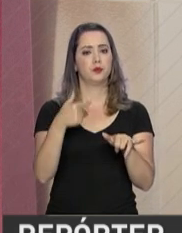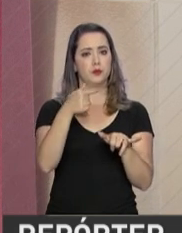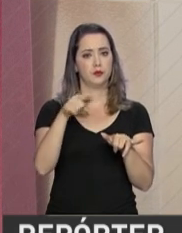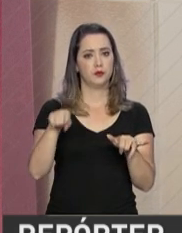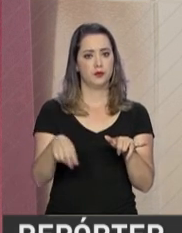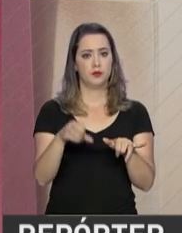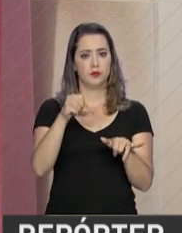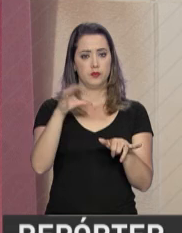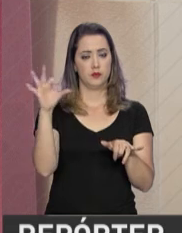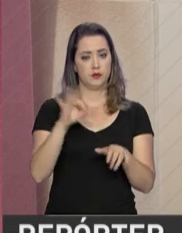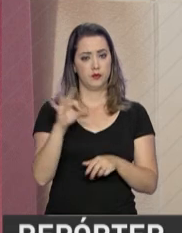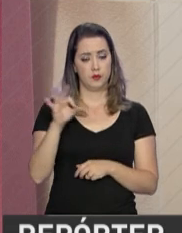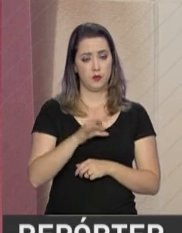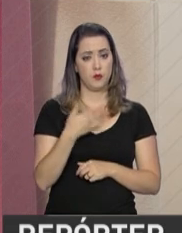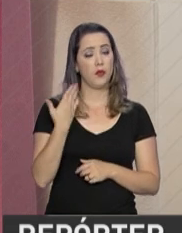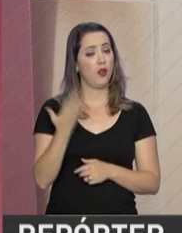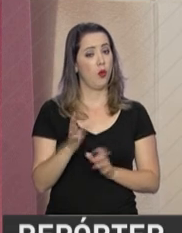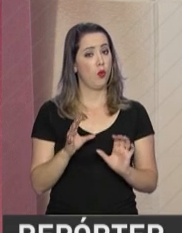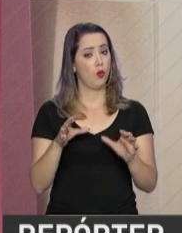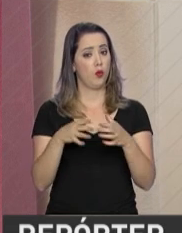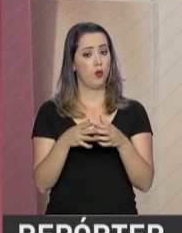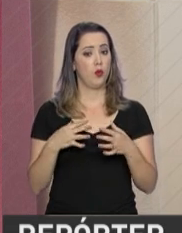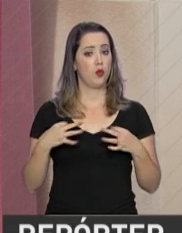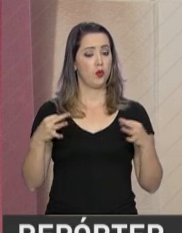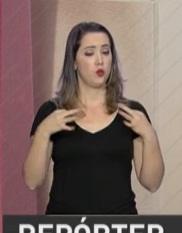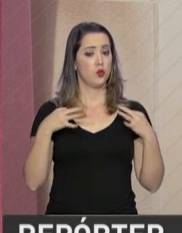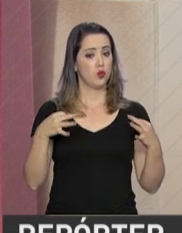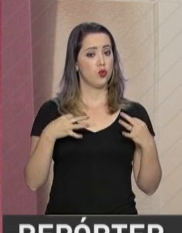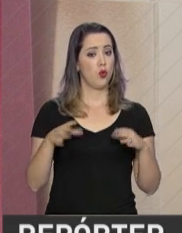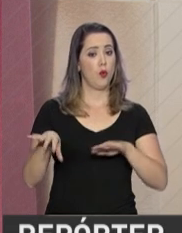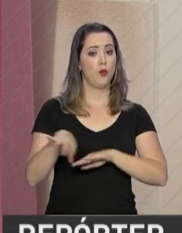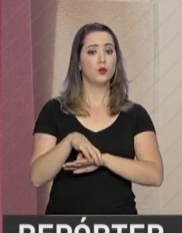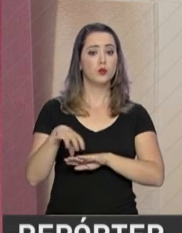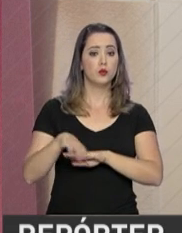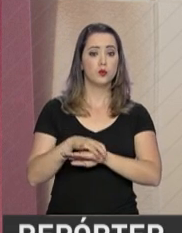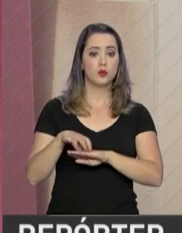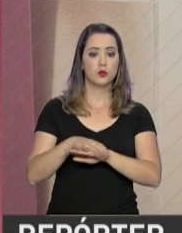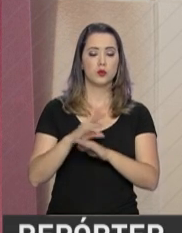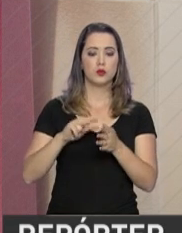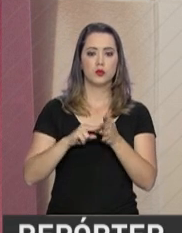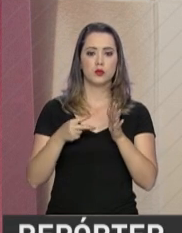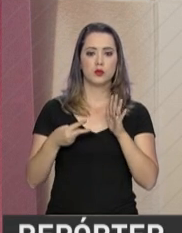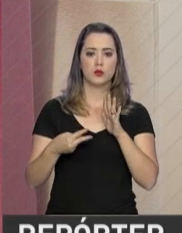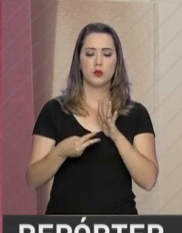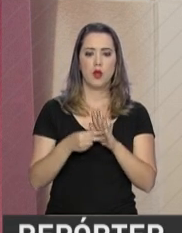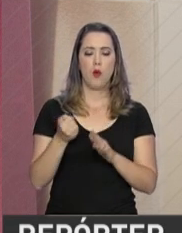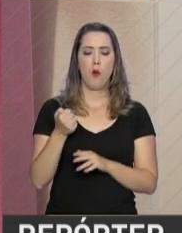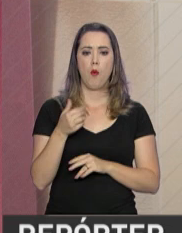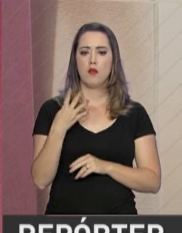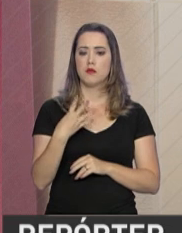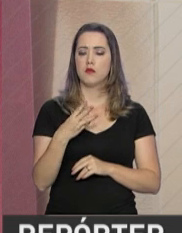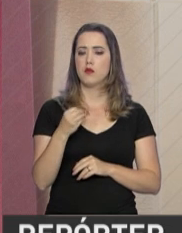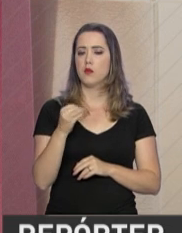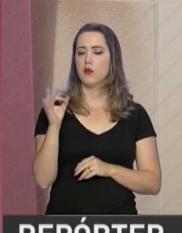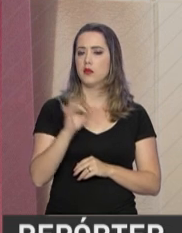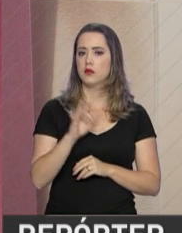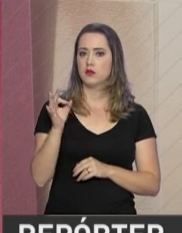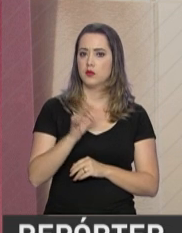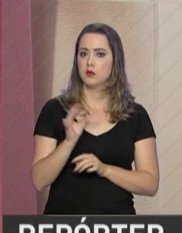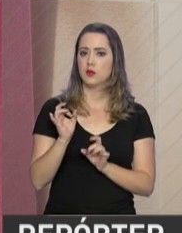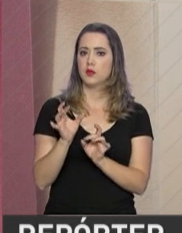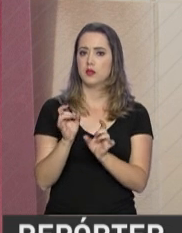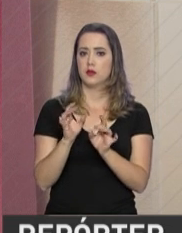a 7% já o segmento de vestuário e calçados que costuma responder por quase 40% do faturamento